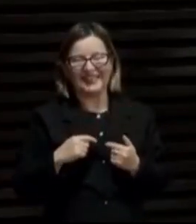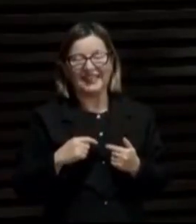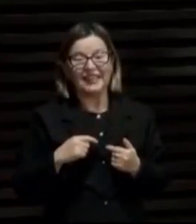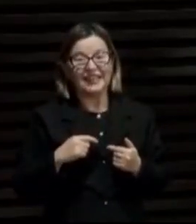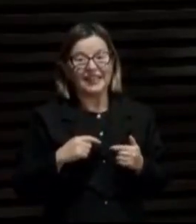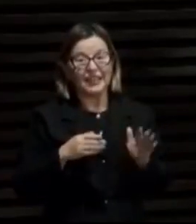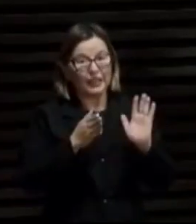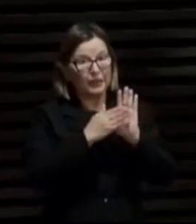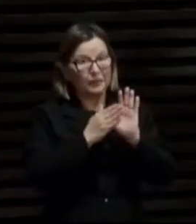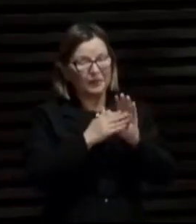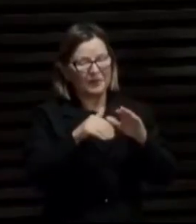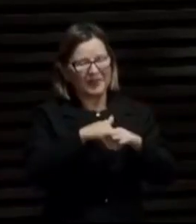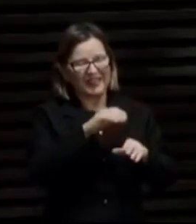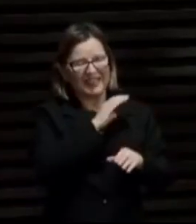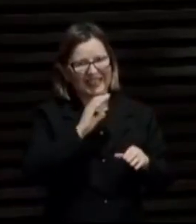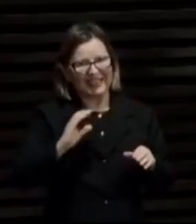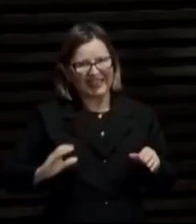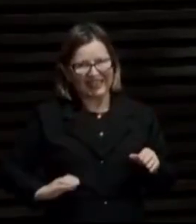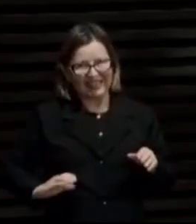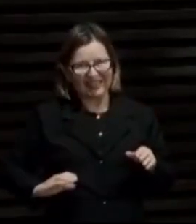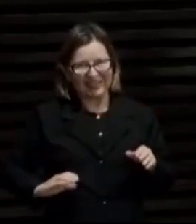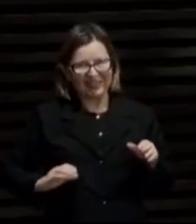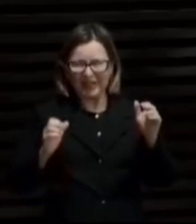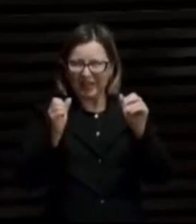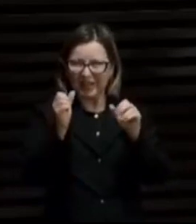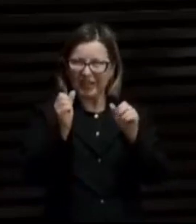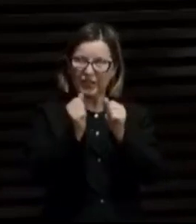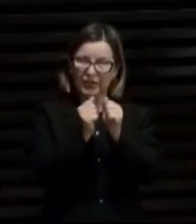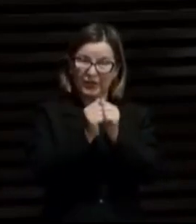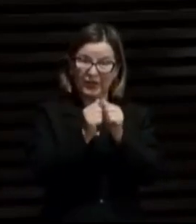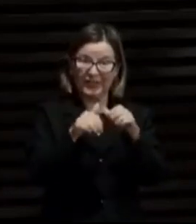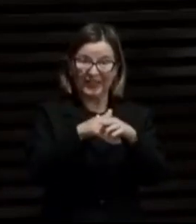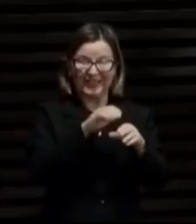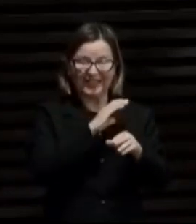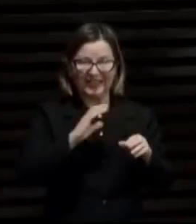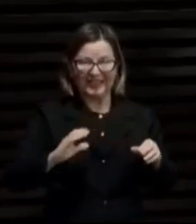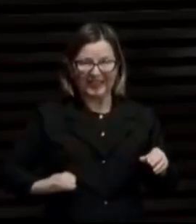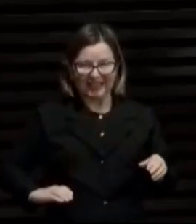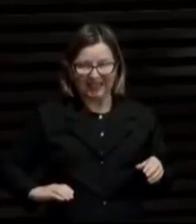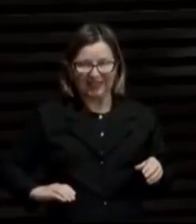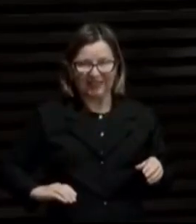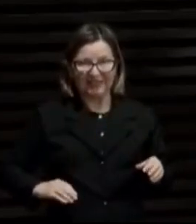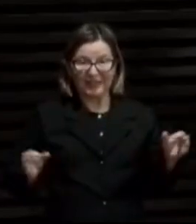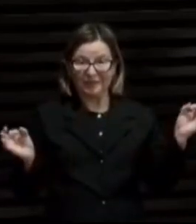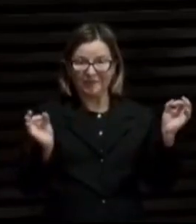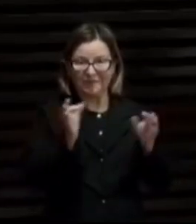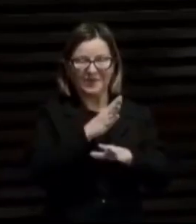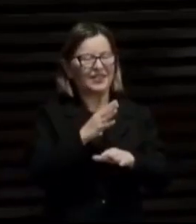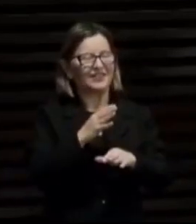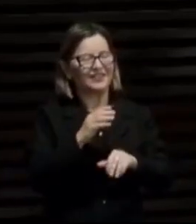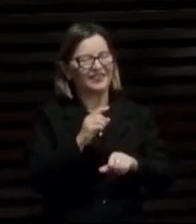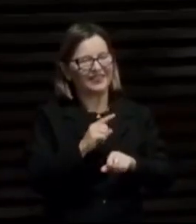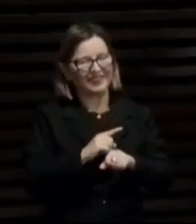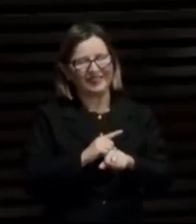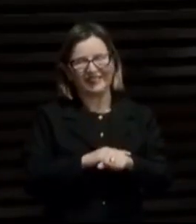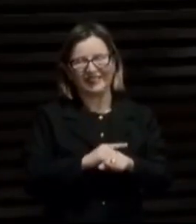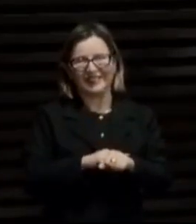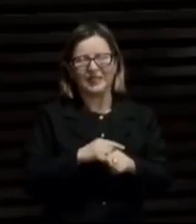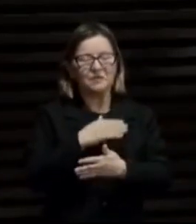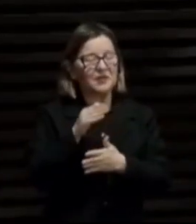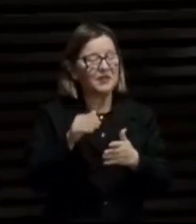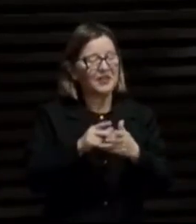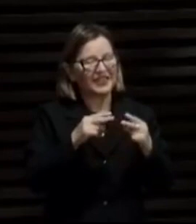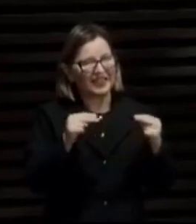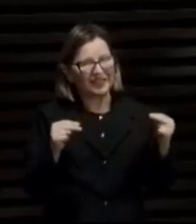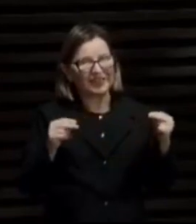de fazer convergir nele, na dispensação da plenitude dos séculos, todas as coisas,